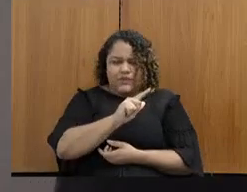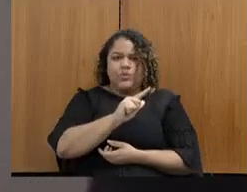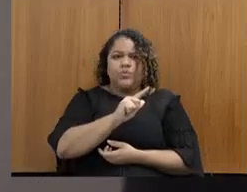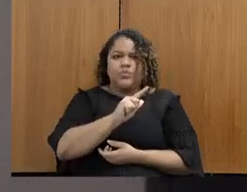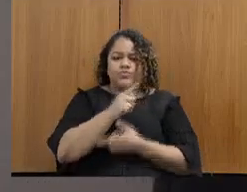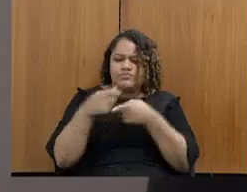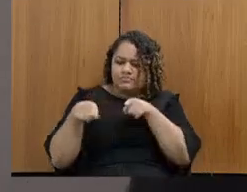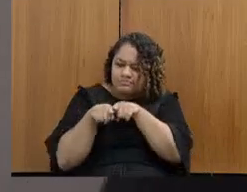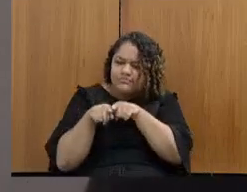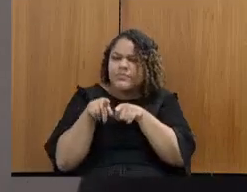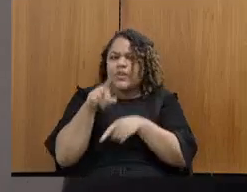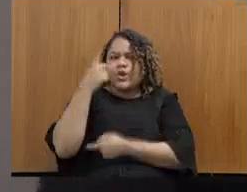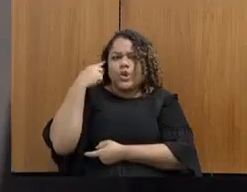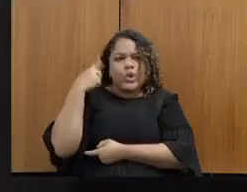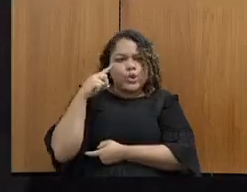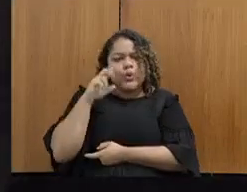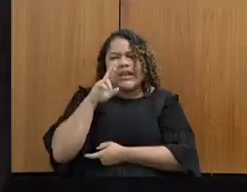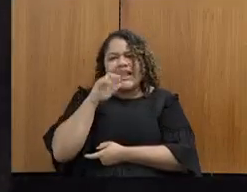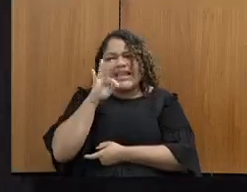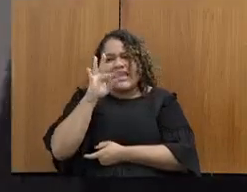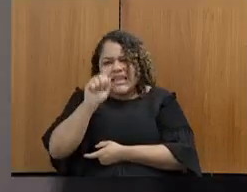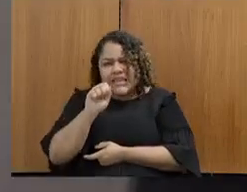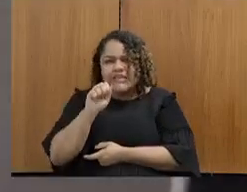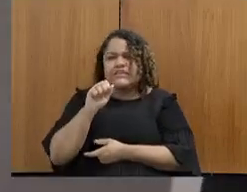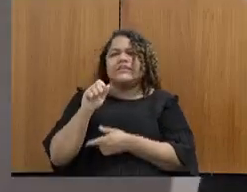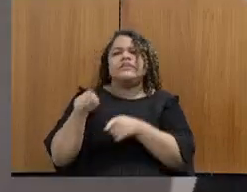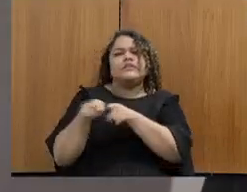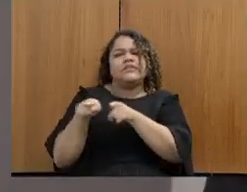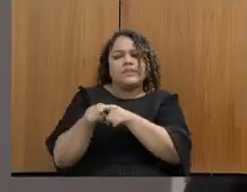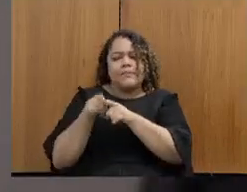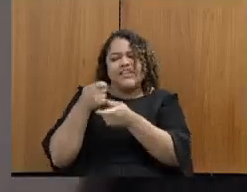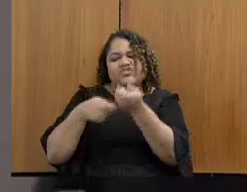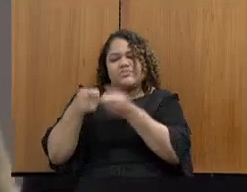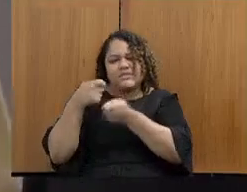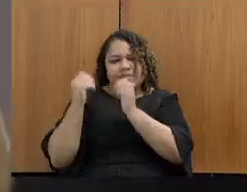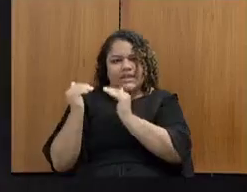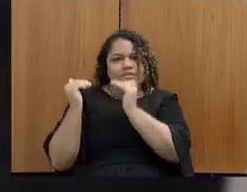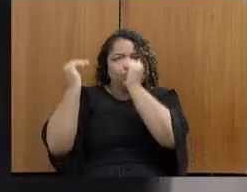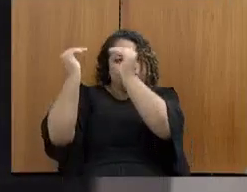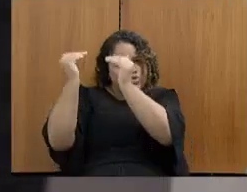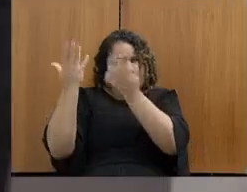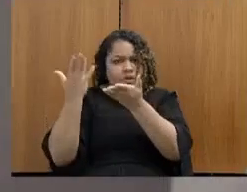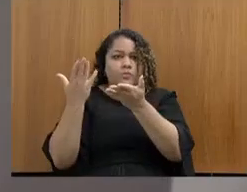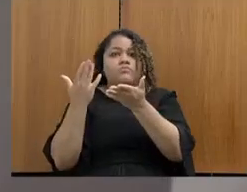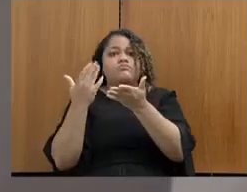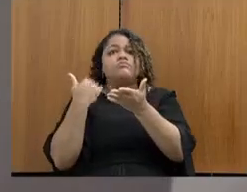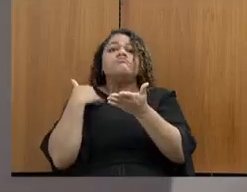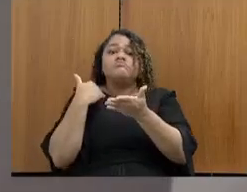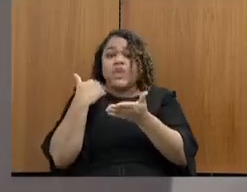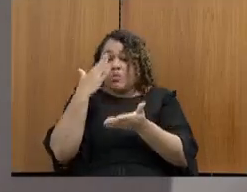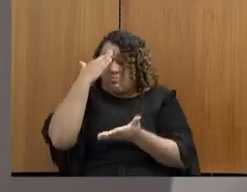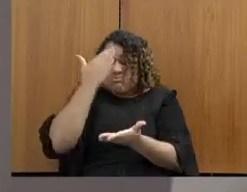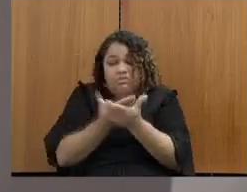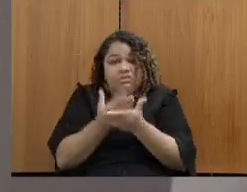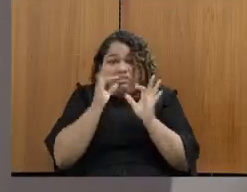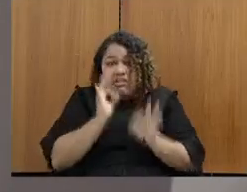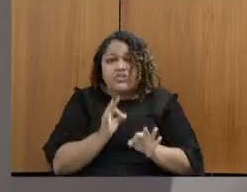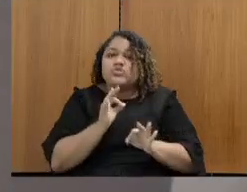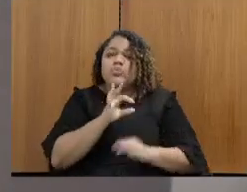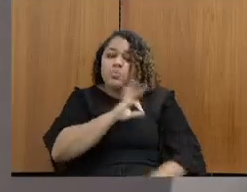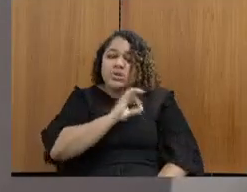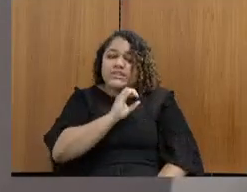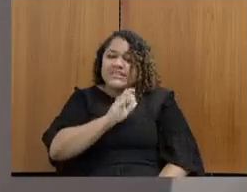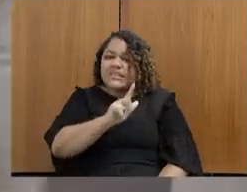Doutora Rita de todos os integrantes da administração superior é com convicção que a nossa Polícia Civil ela é melhor do país né E que